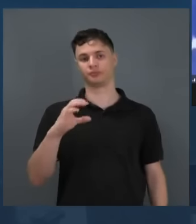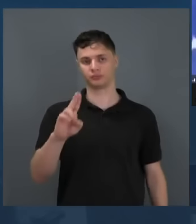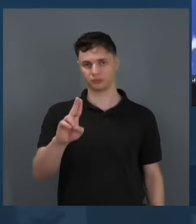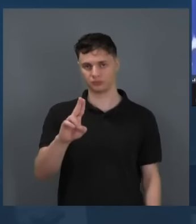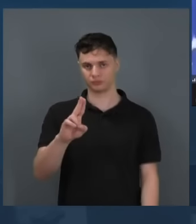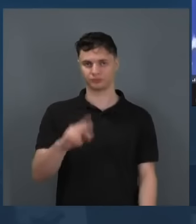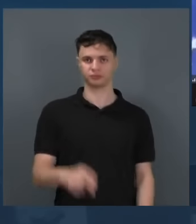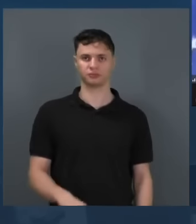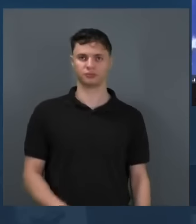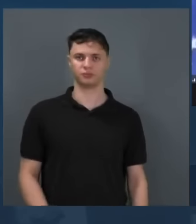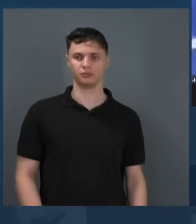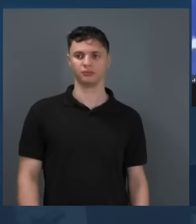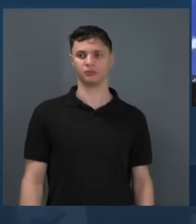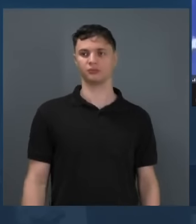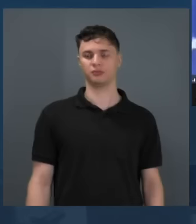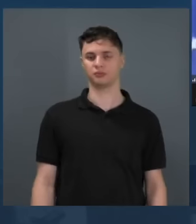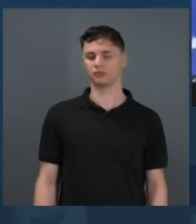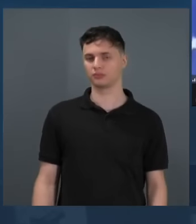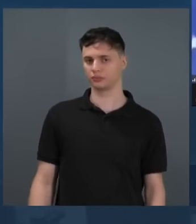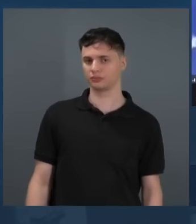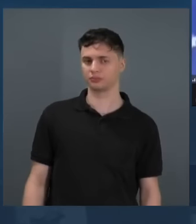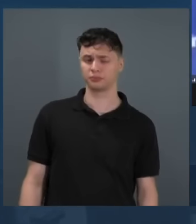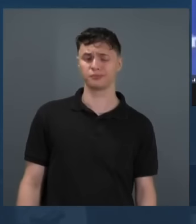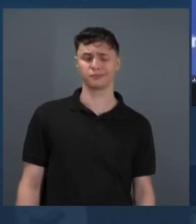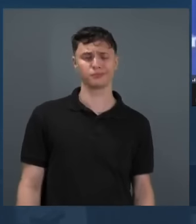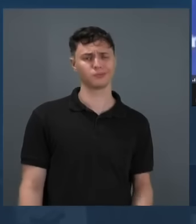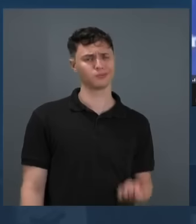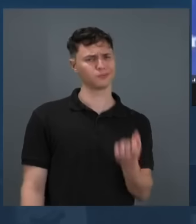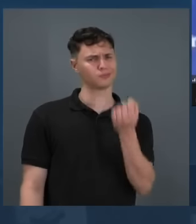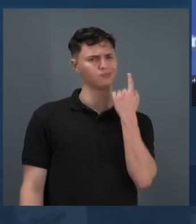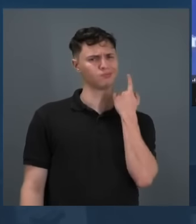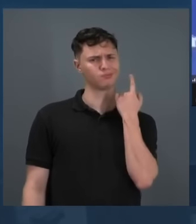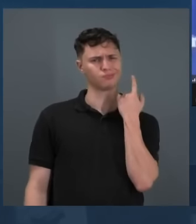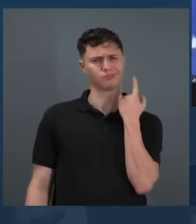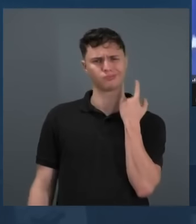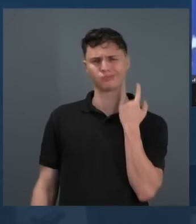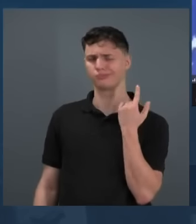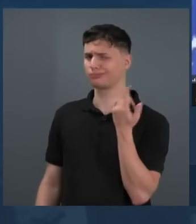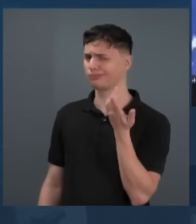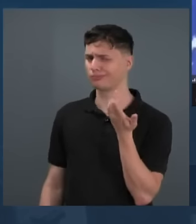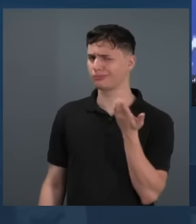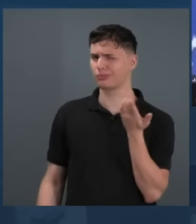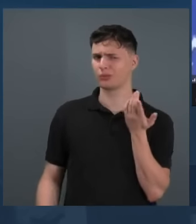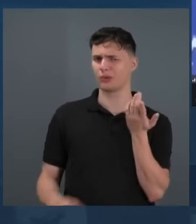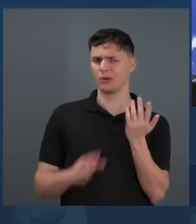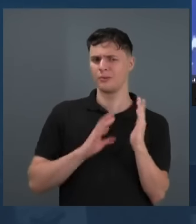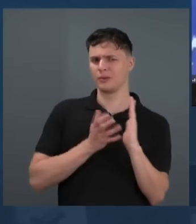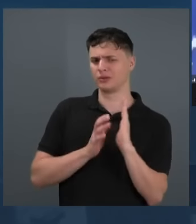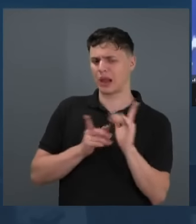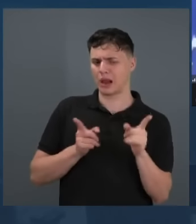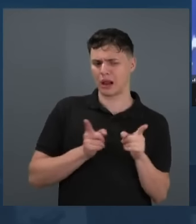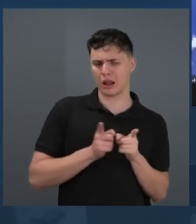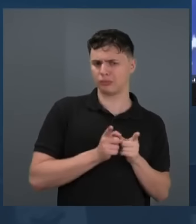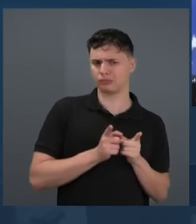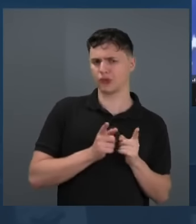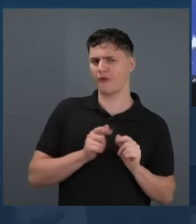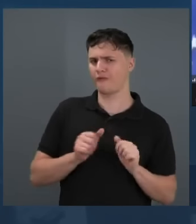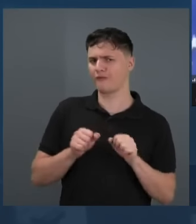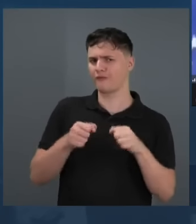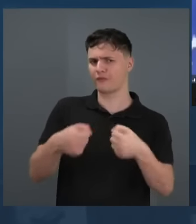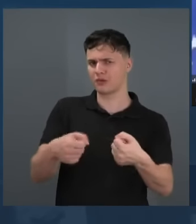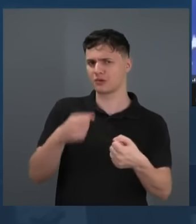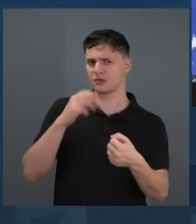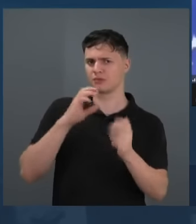da União, TCU. Muito estranho que esses partidos de menor expressão política,